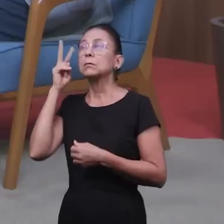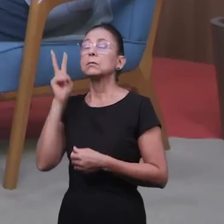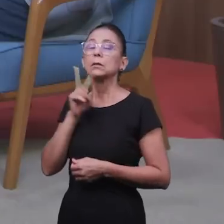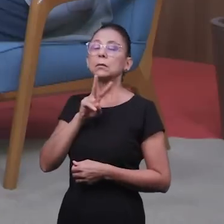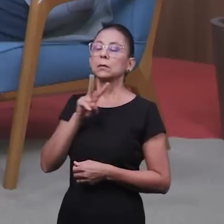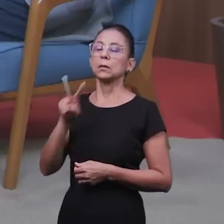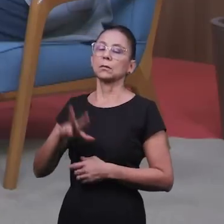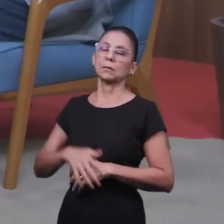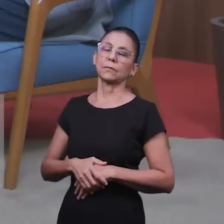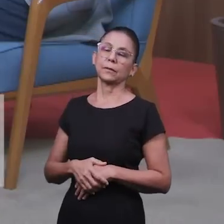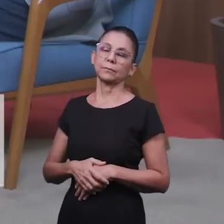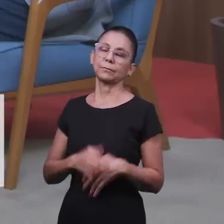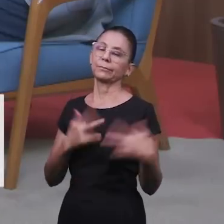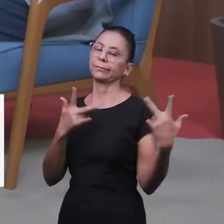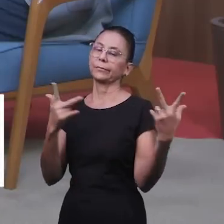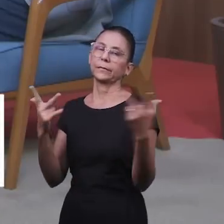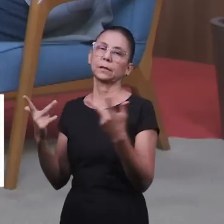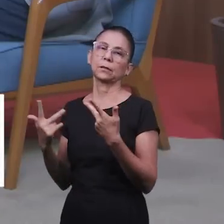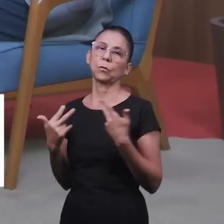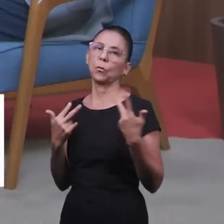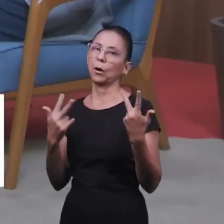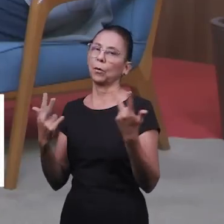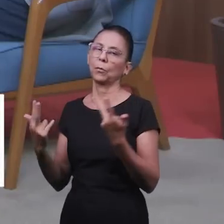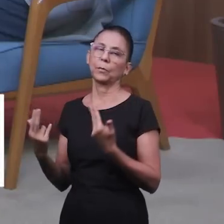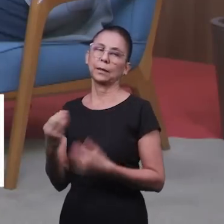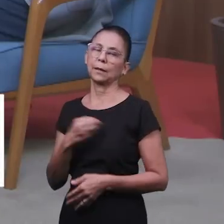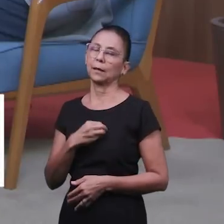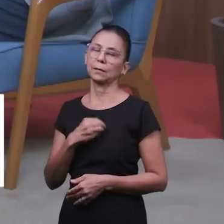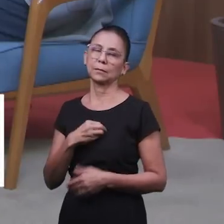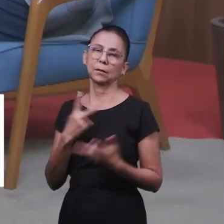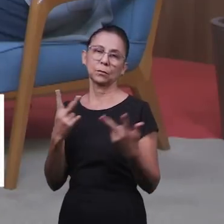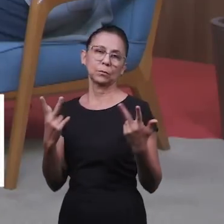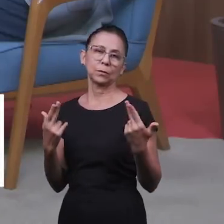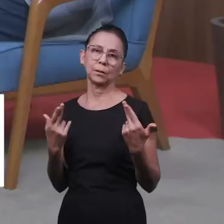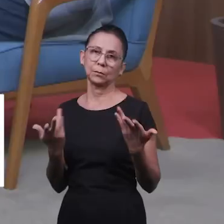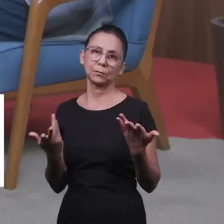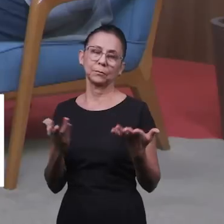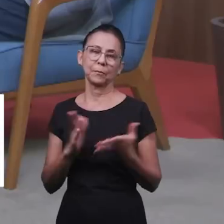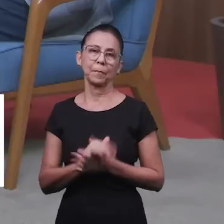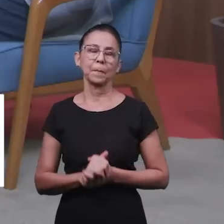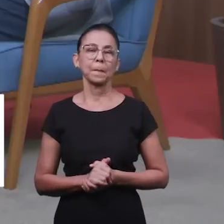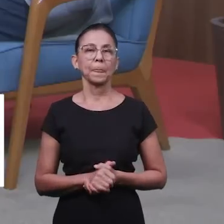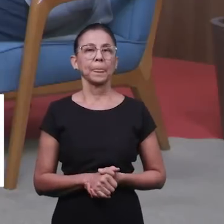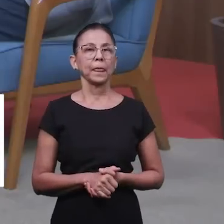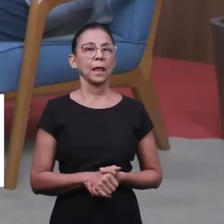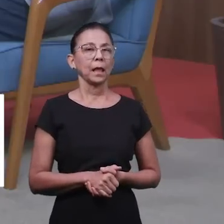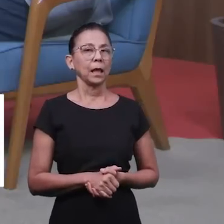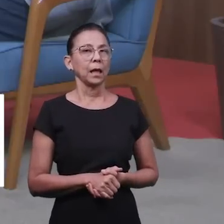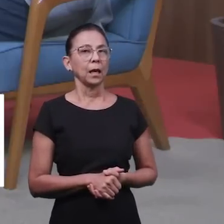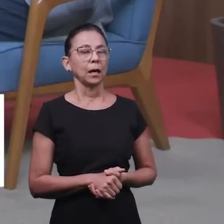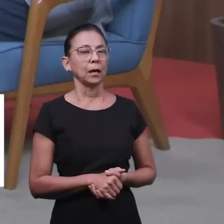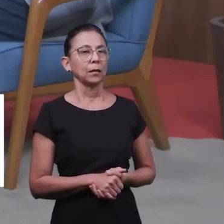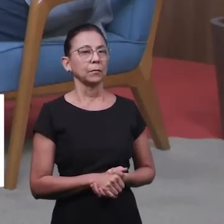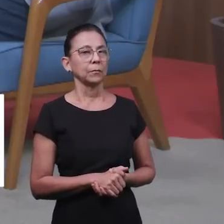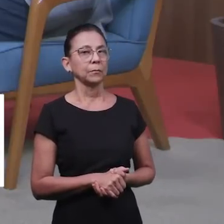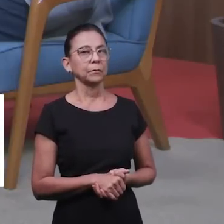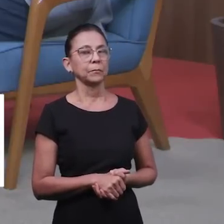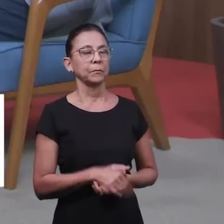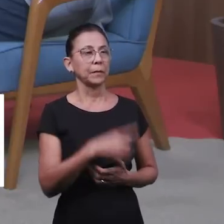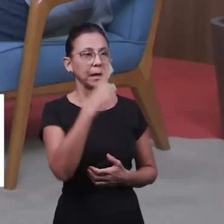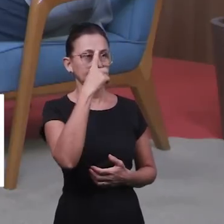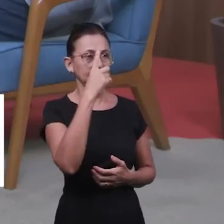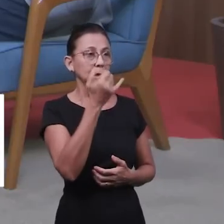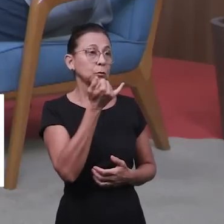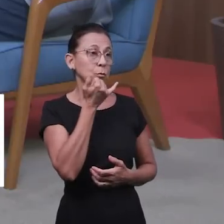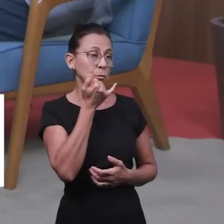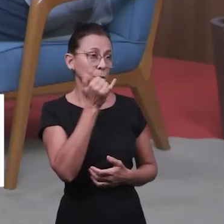coisa. O efeito, o impacto, o resultado na vida espiritual é o mesmo. Como eu ia dizendo, seu Daniel, me desculpe, eu